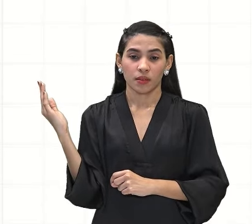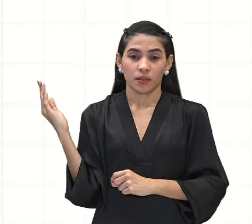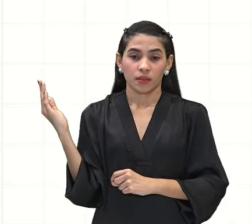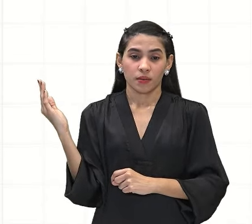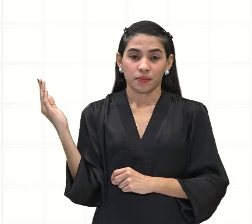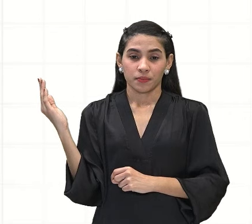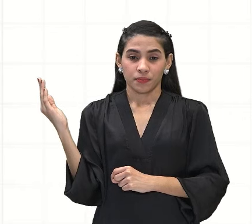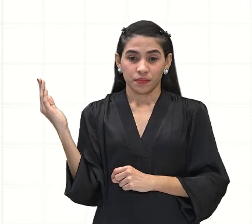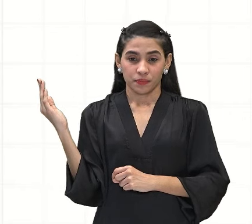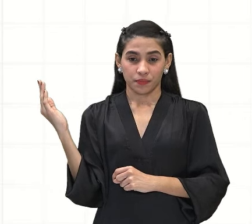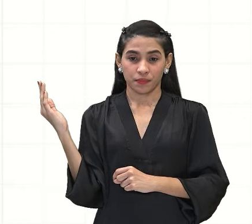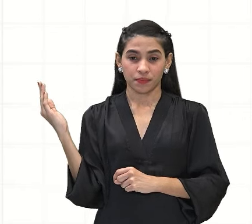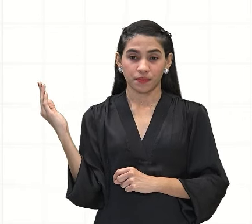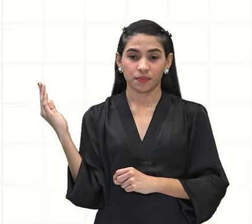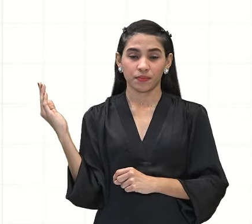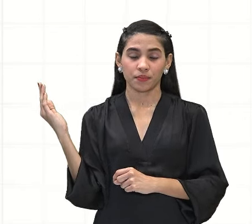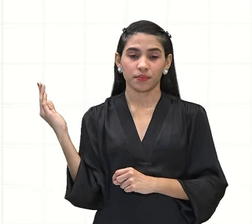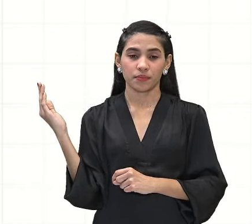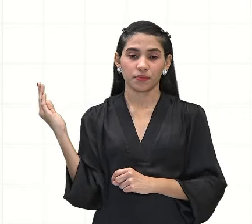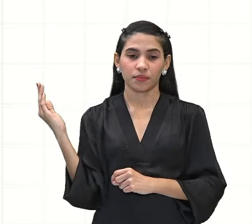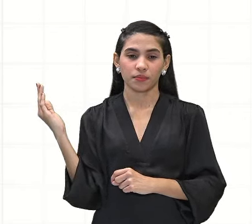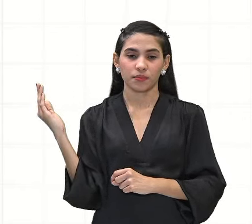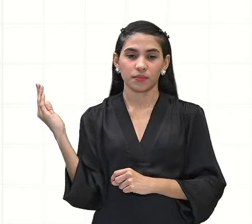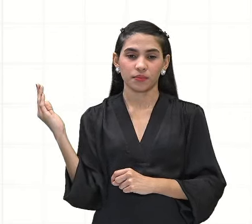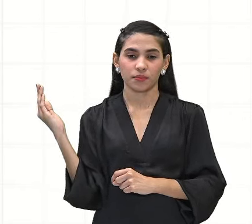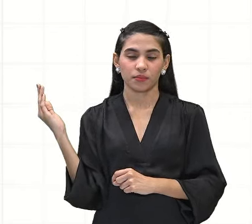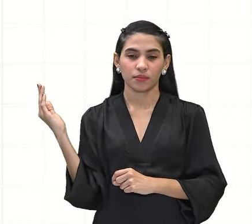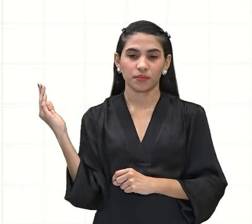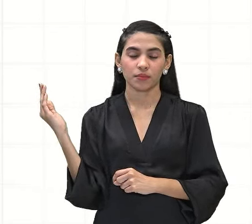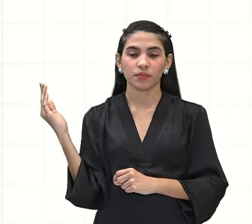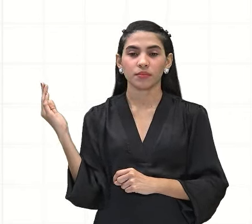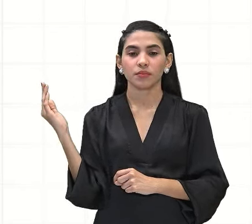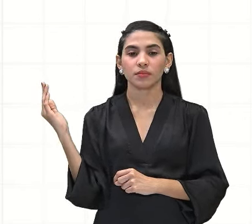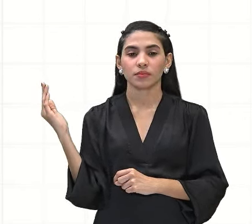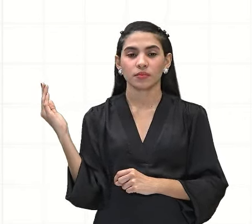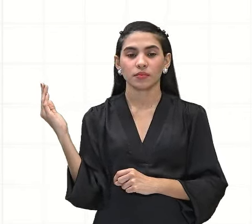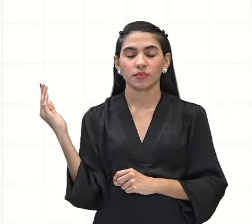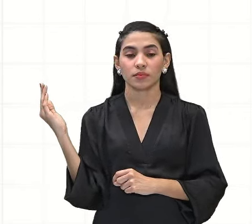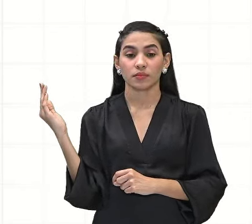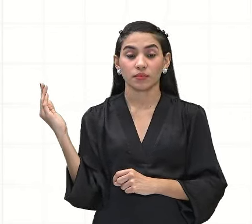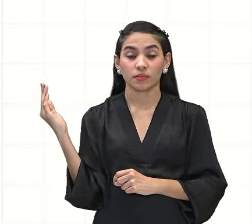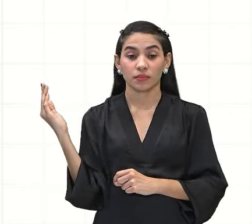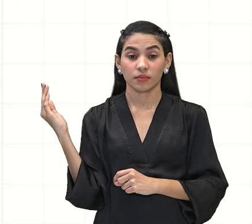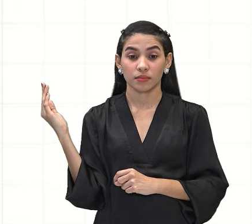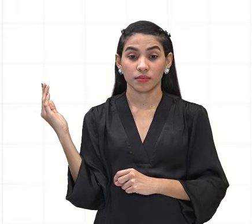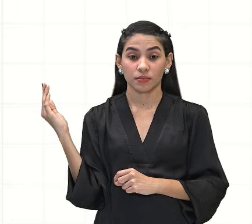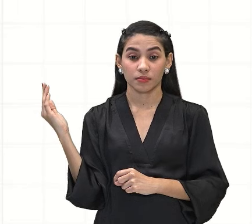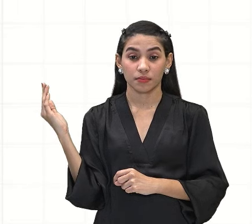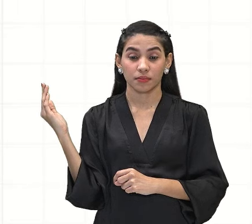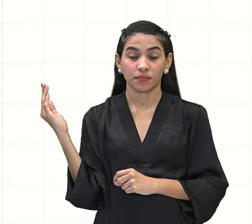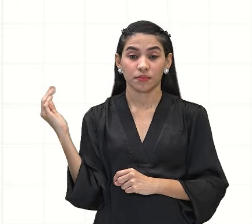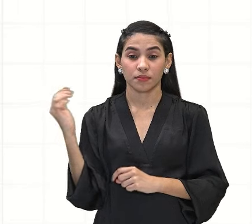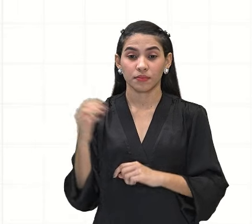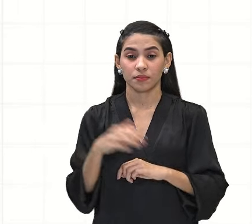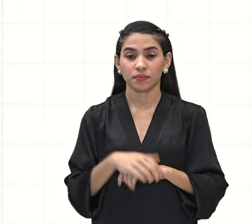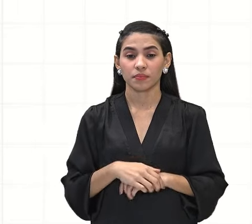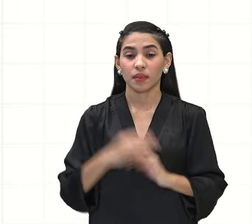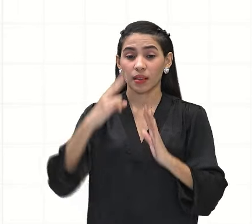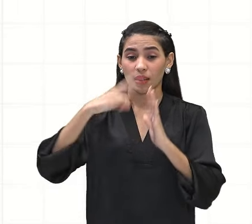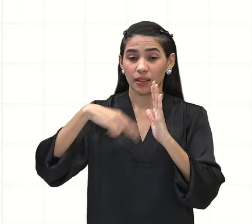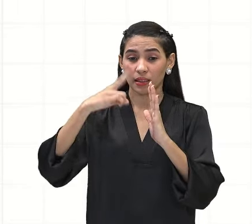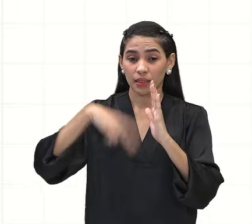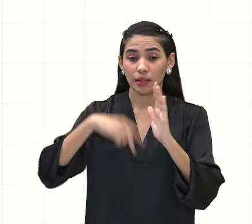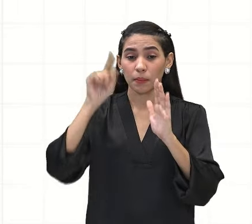roda gigante com 22 m de diâmetro uma estrutura de Aço na forma